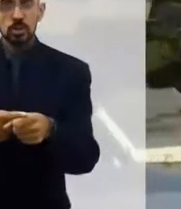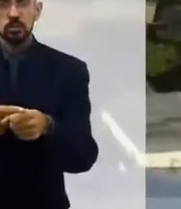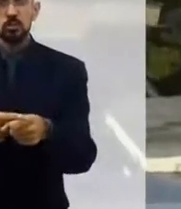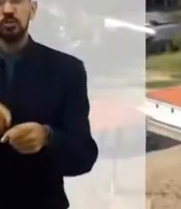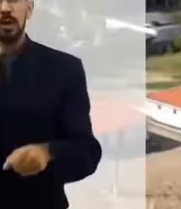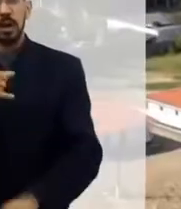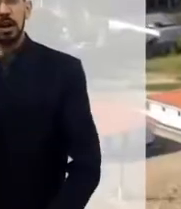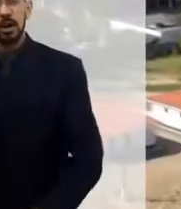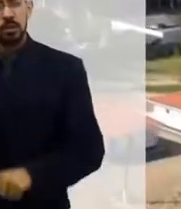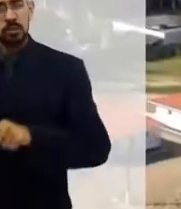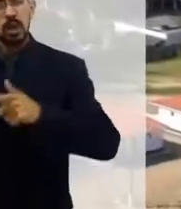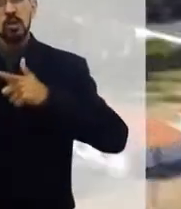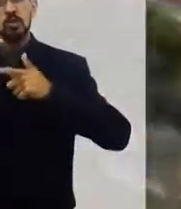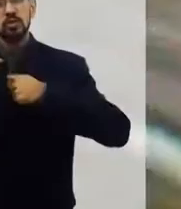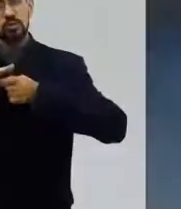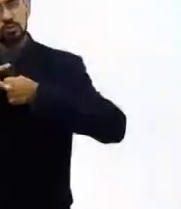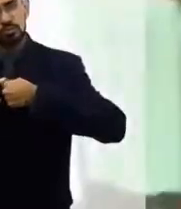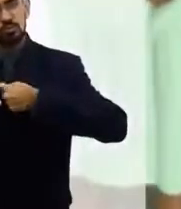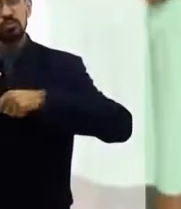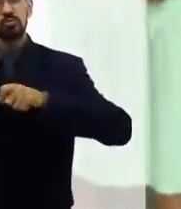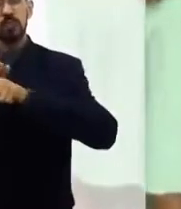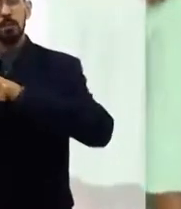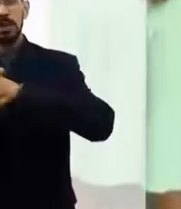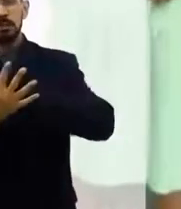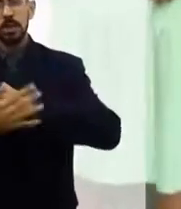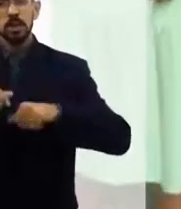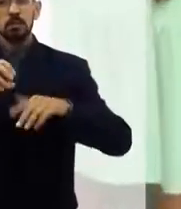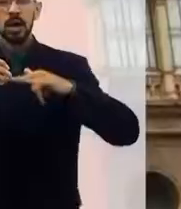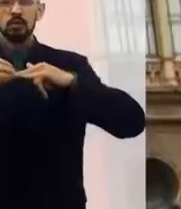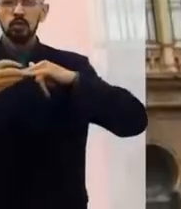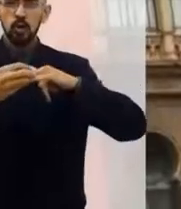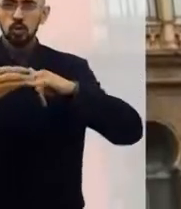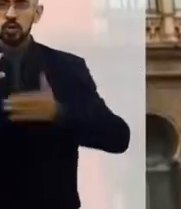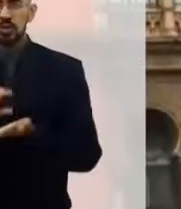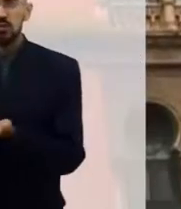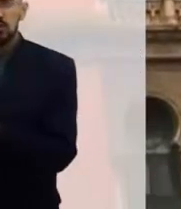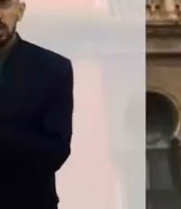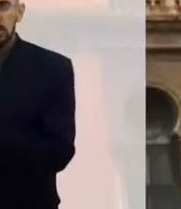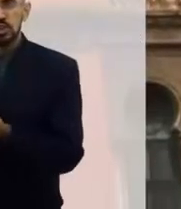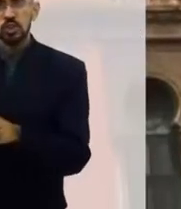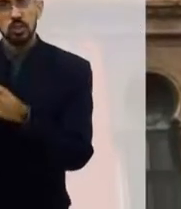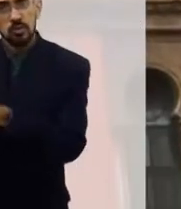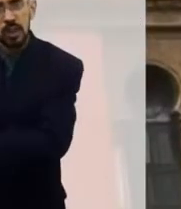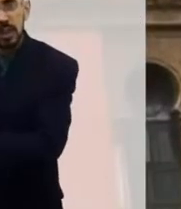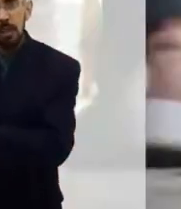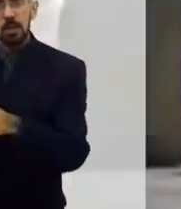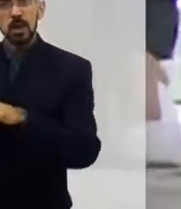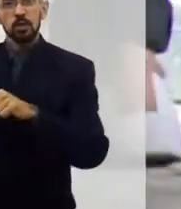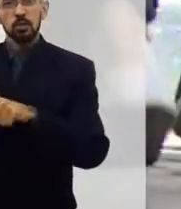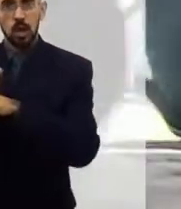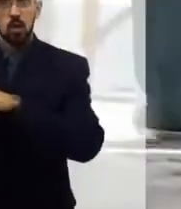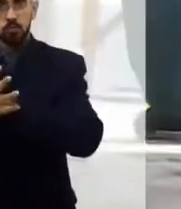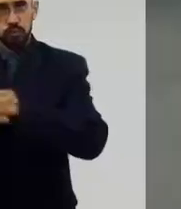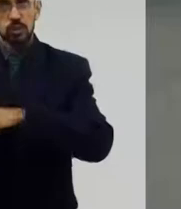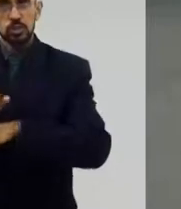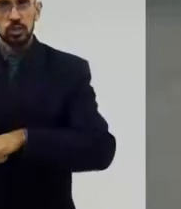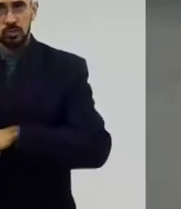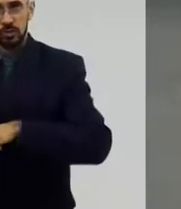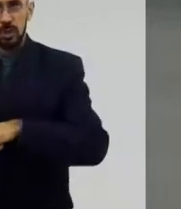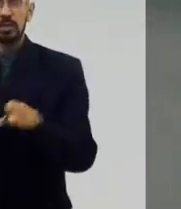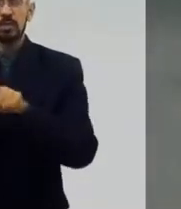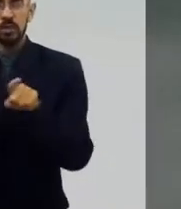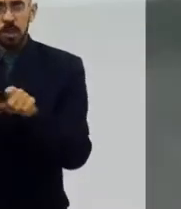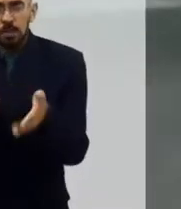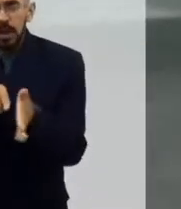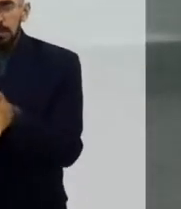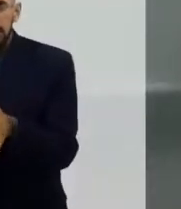municípios para o combate à pandemia, para a Fiocruz investir em programas de enfrentamento à Covid nas comunidades e até